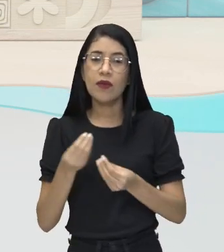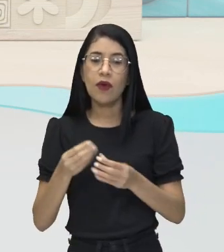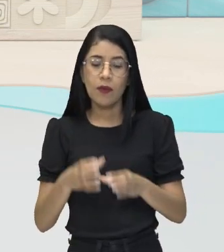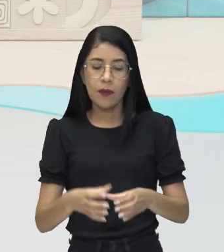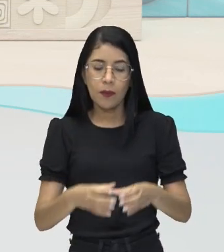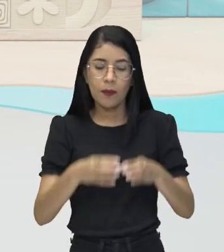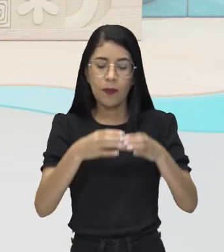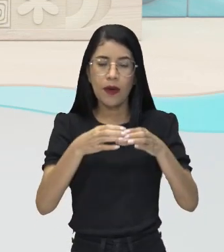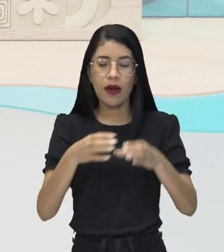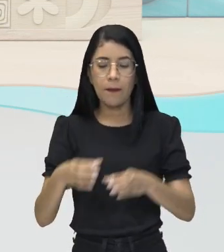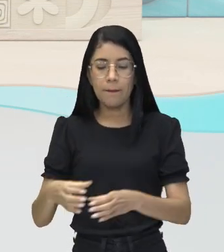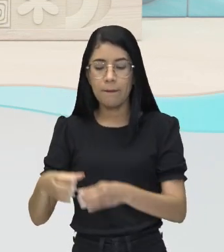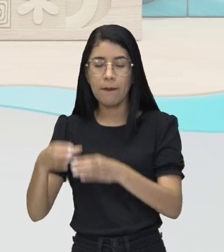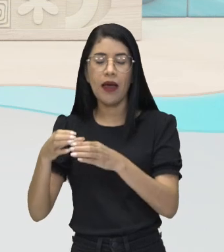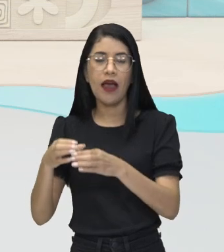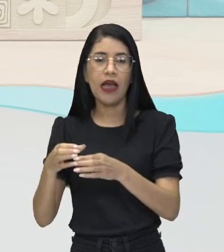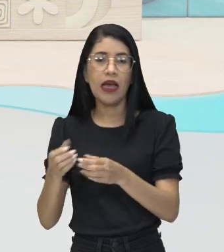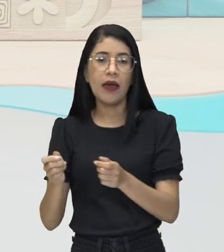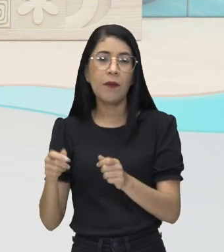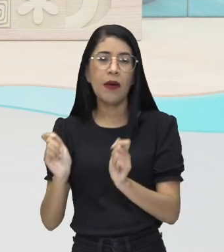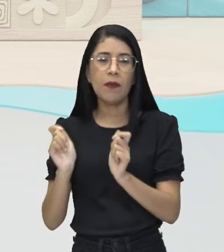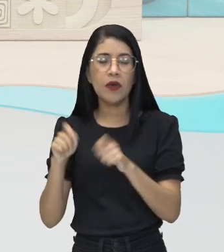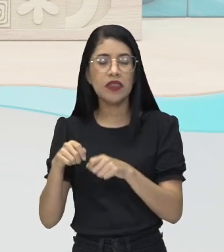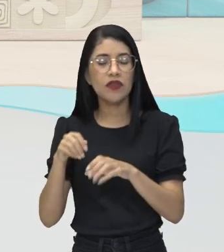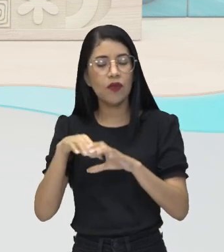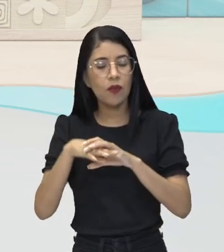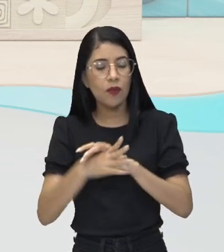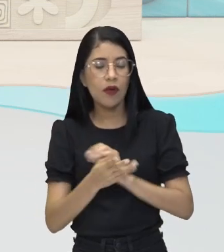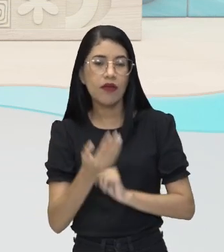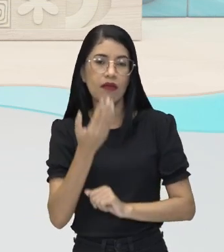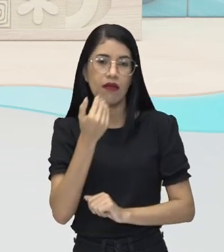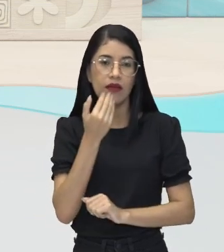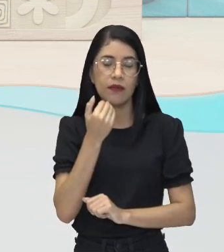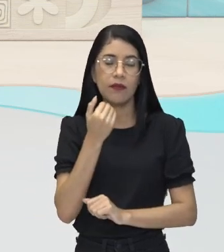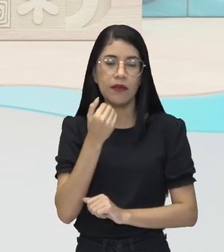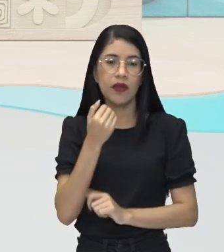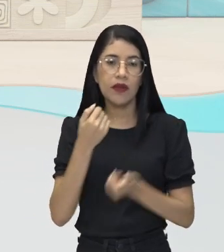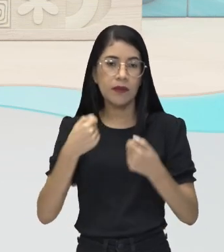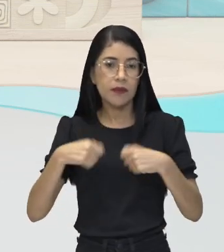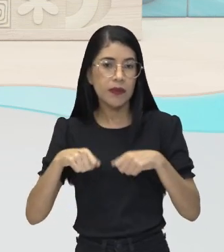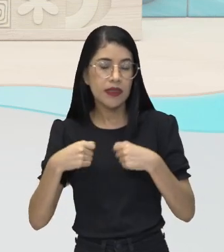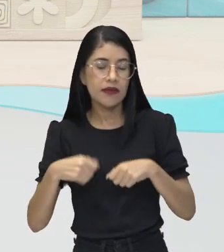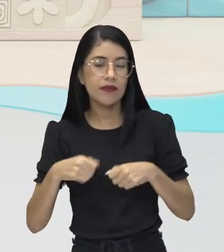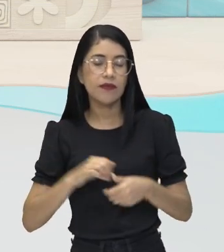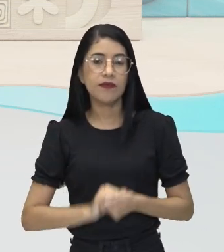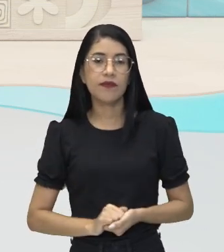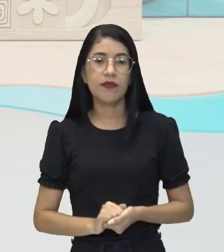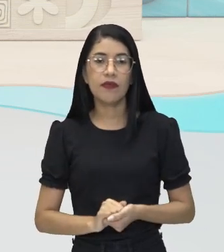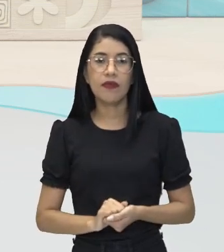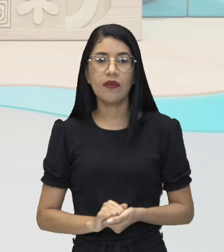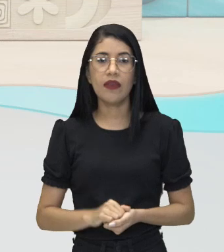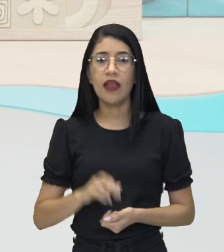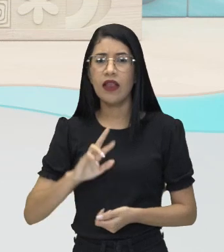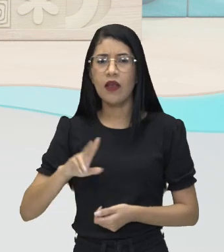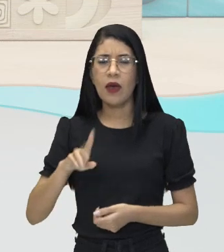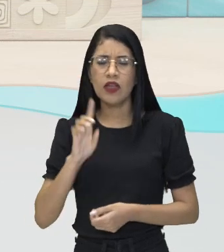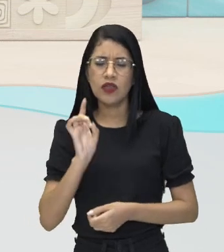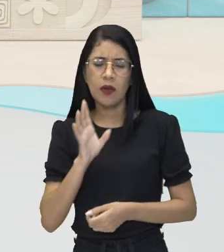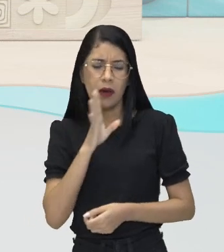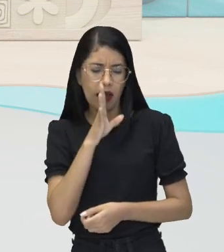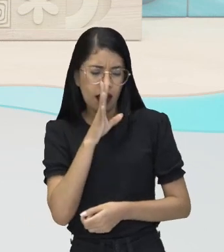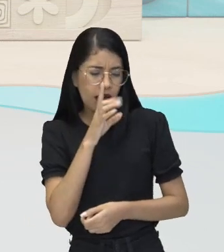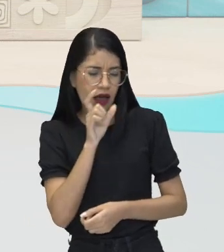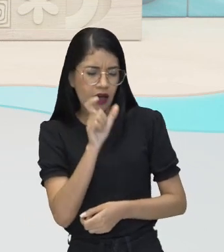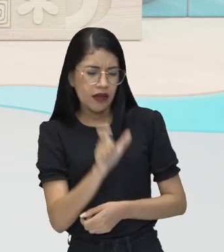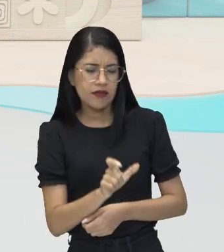para suprir uma necessidade, guardar seus alimentos, suprir essa necessidade, não era algo contemplativo, eles não faziam,